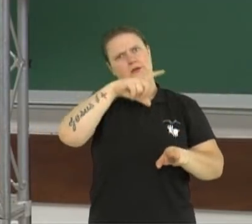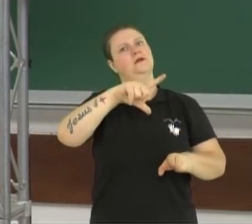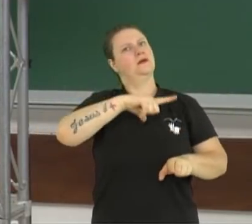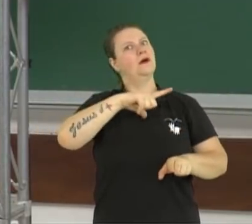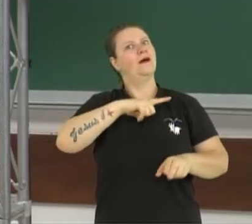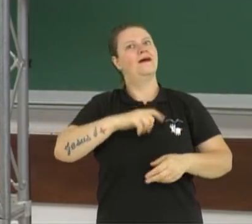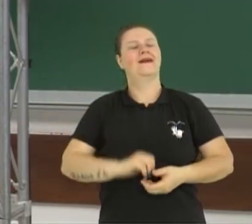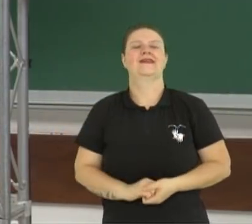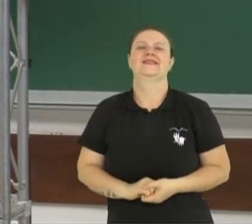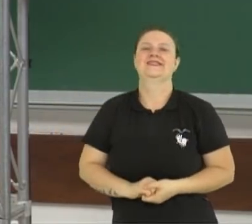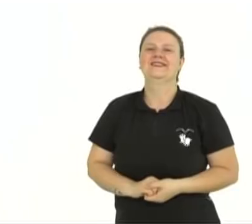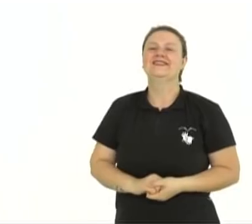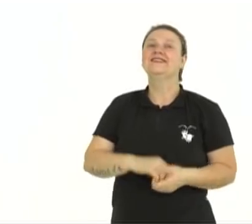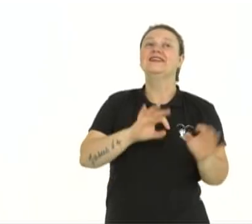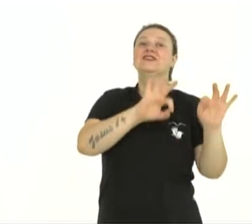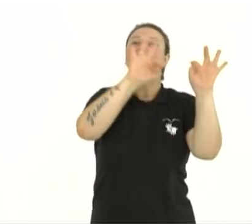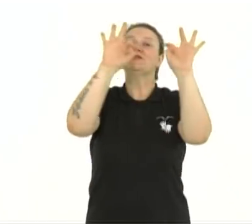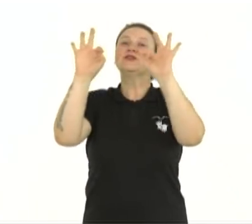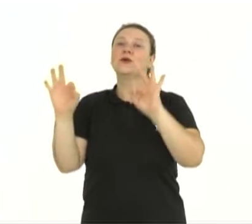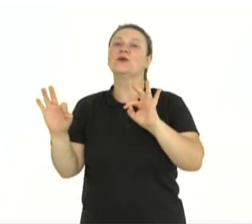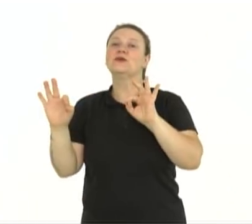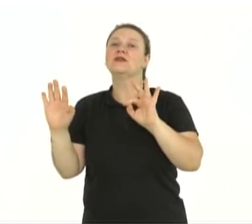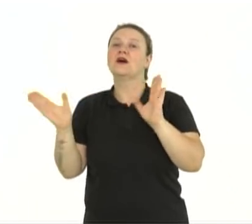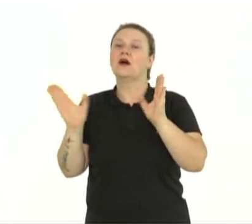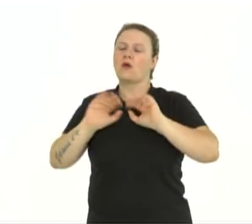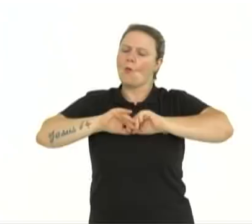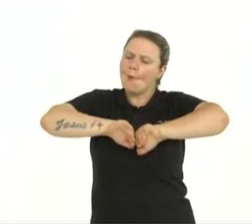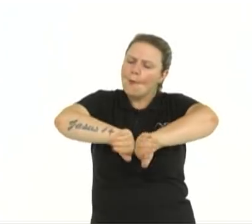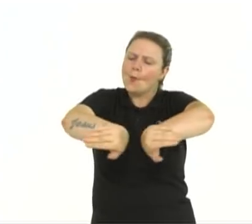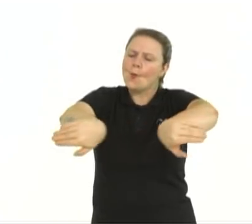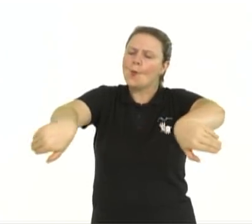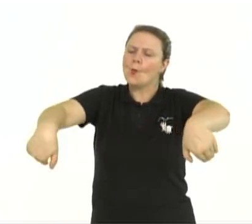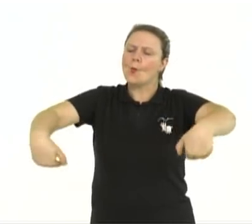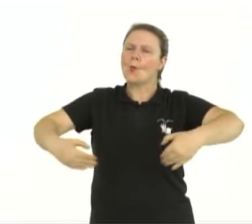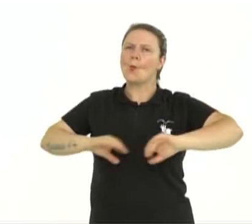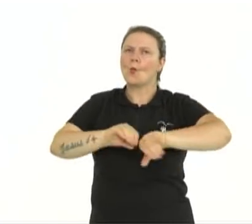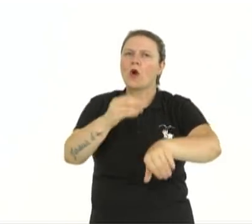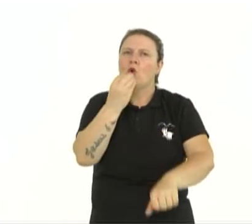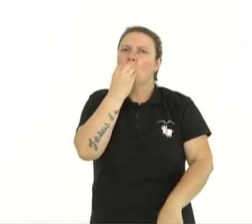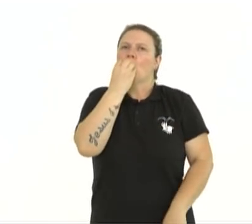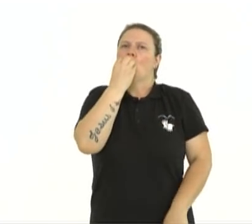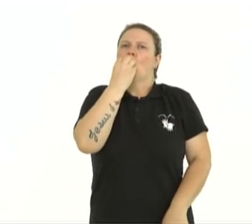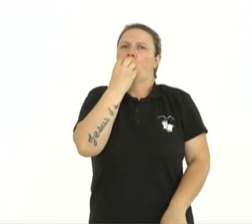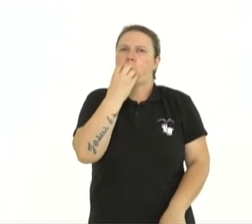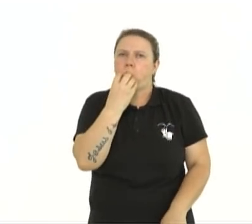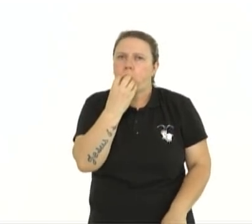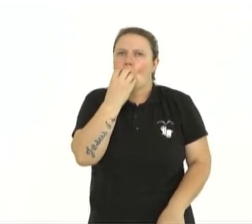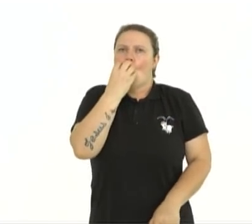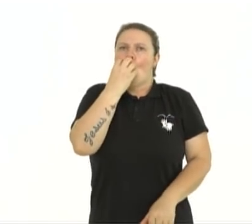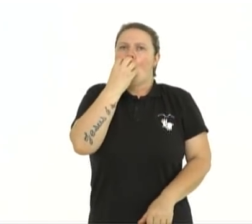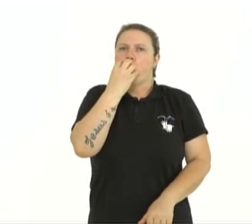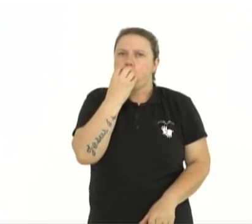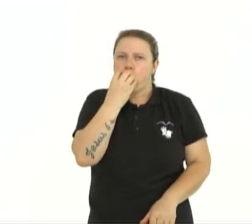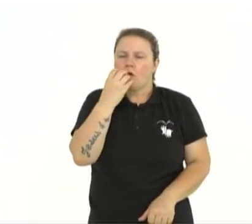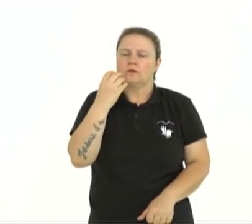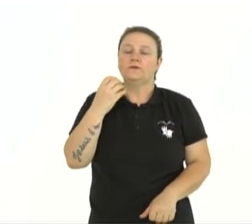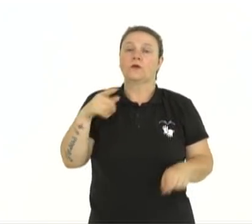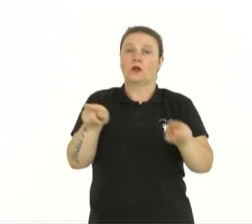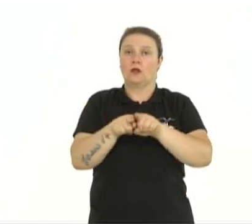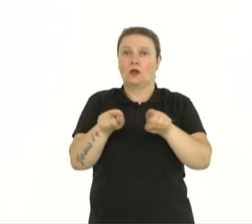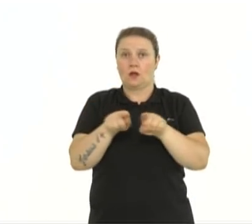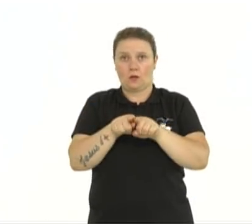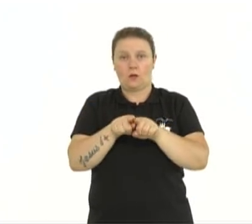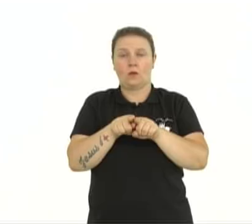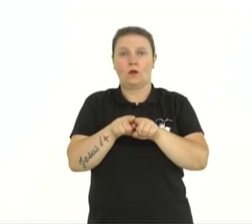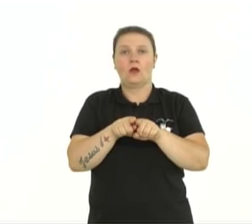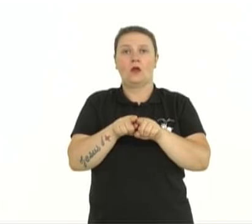Mergulho é a prática de submergir utilizando um aparato de respiração autônomo, dependente ou